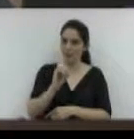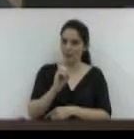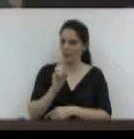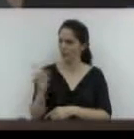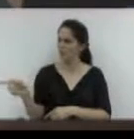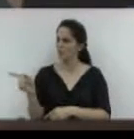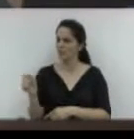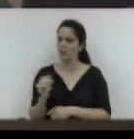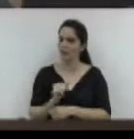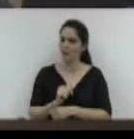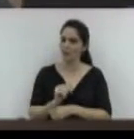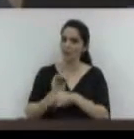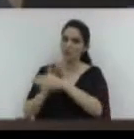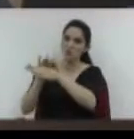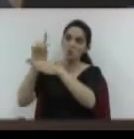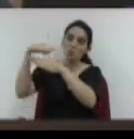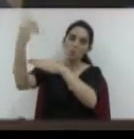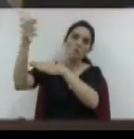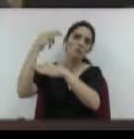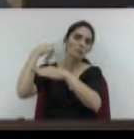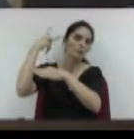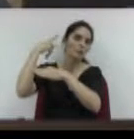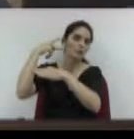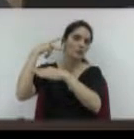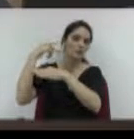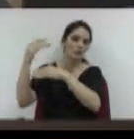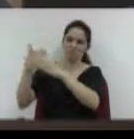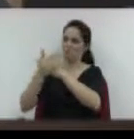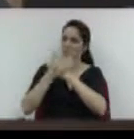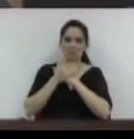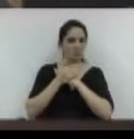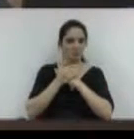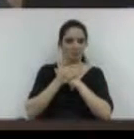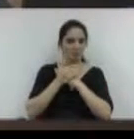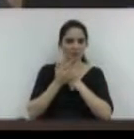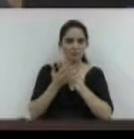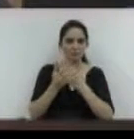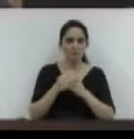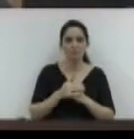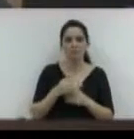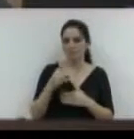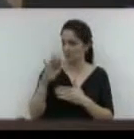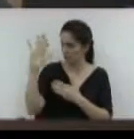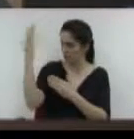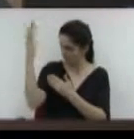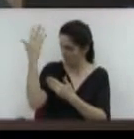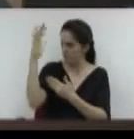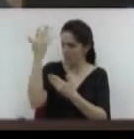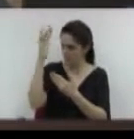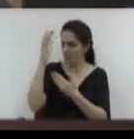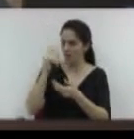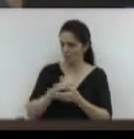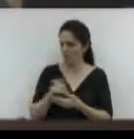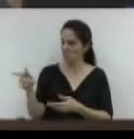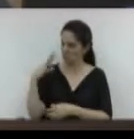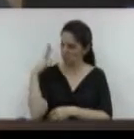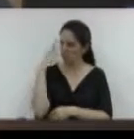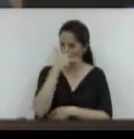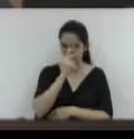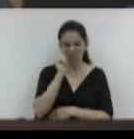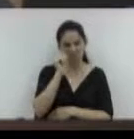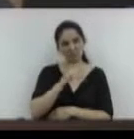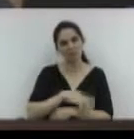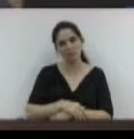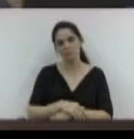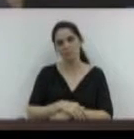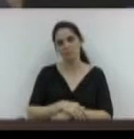ajudou eu? Eu dei os meus parabéns para ele. Falei, meus parabéns, você está lindo desse jeito.